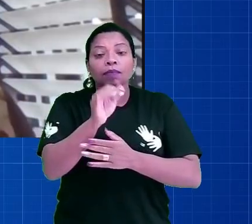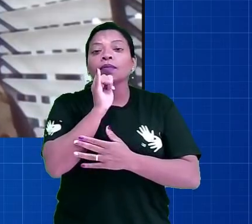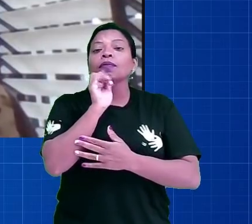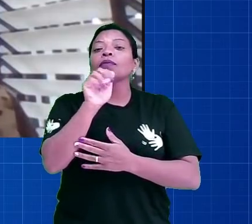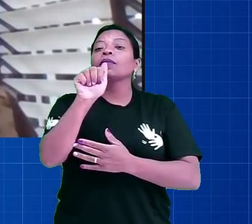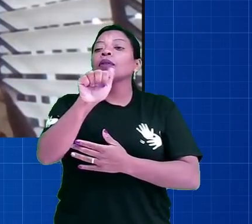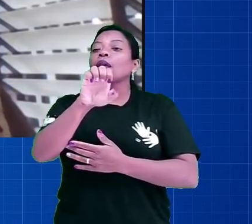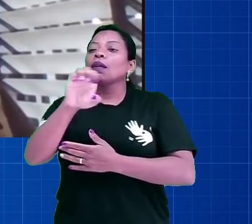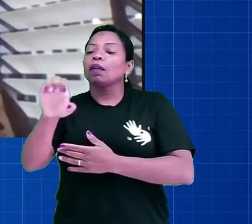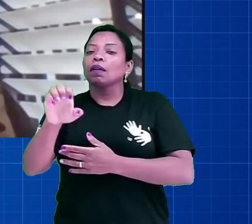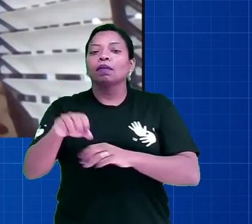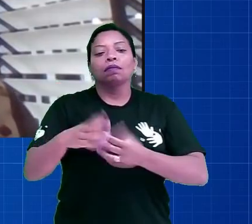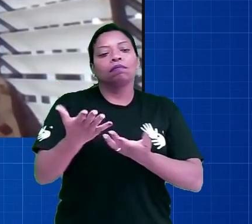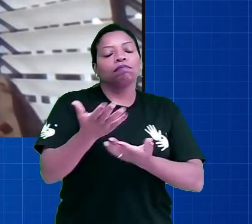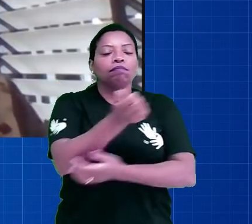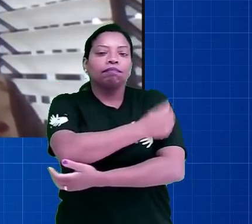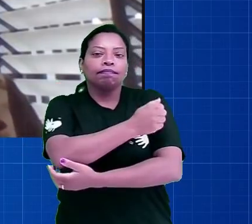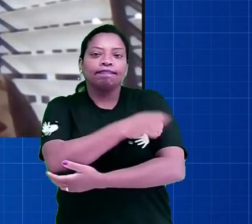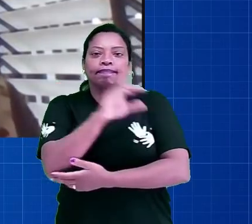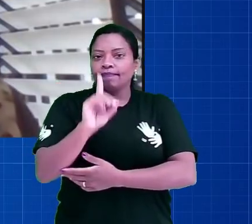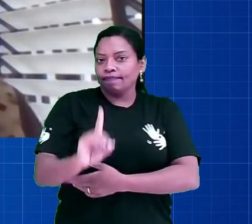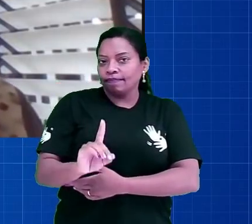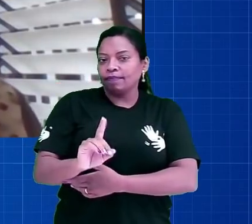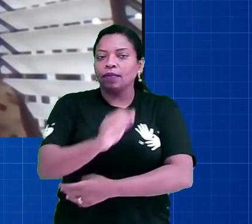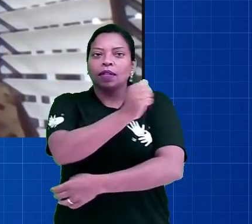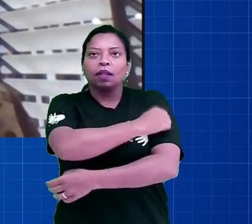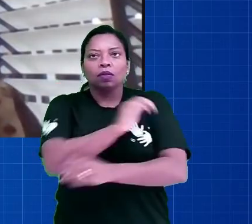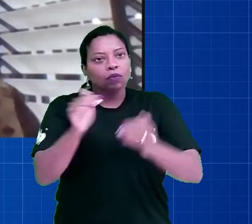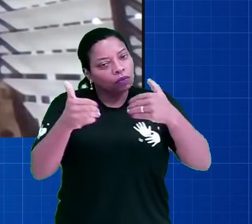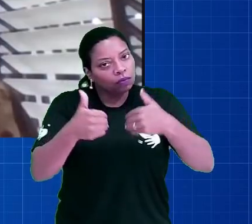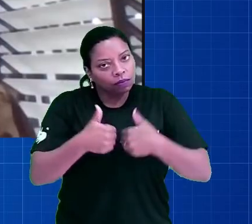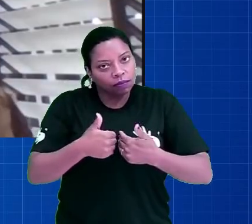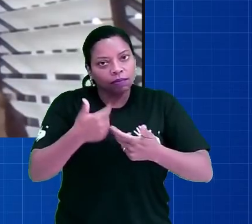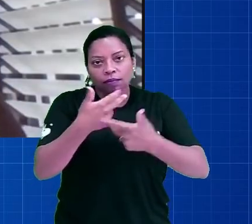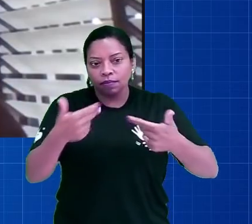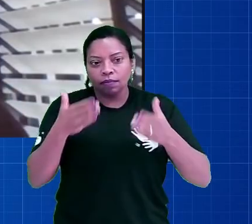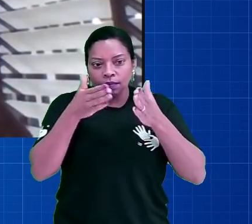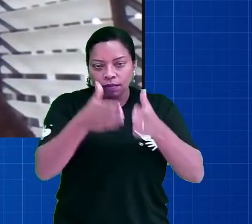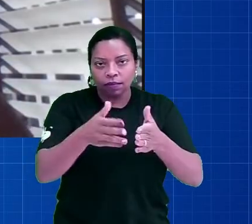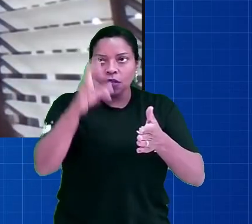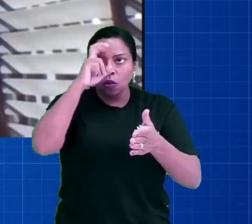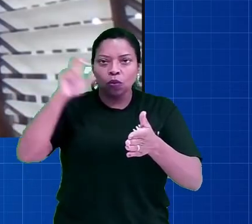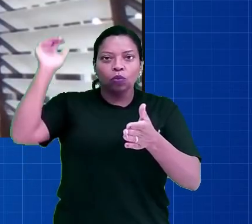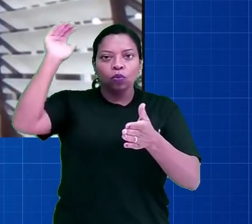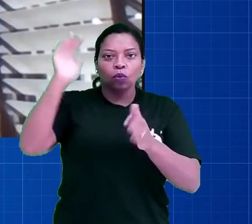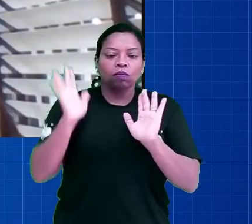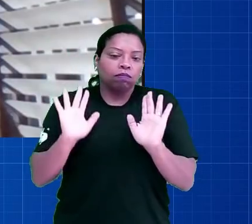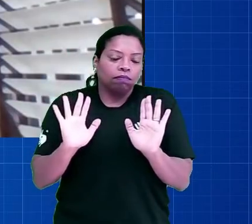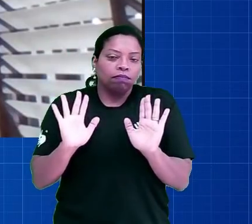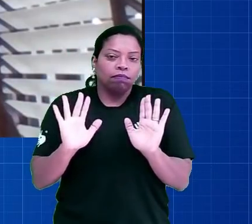sejam alunos com deficiência, alunos com TEA, enfim, ou alunos com superdotação, é de um determinado